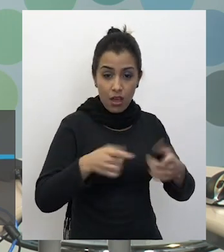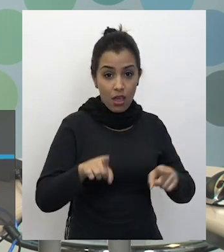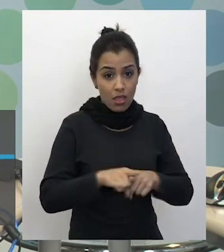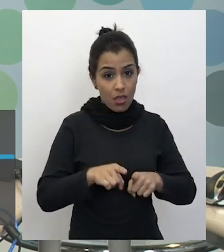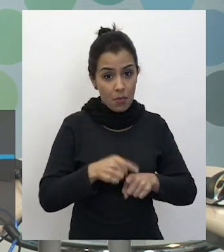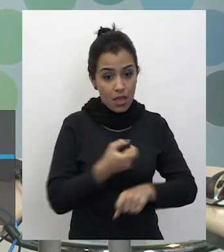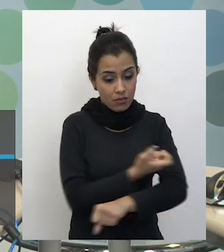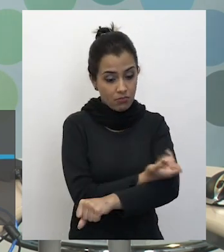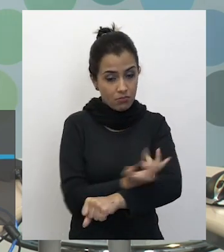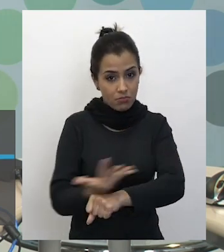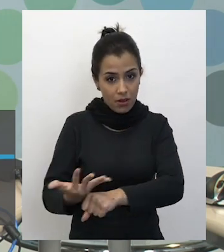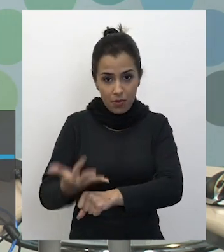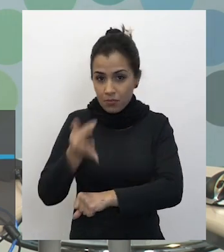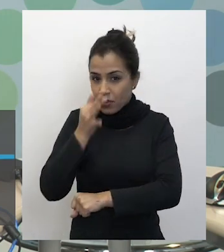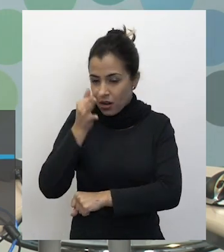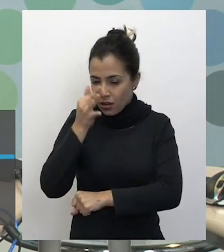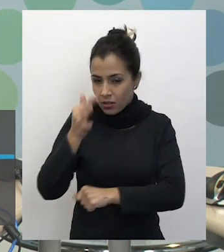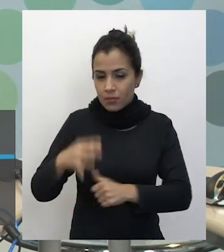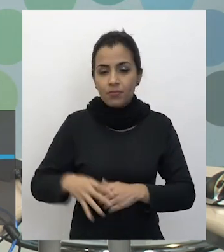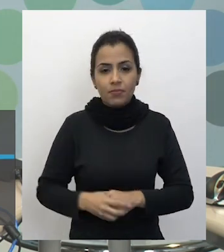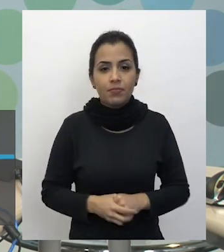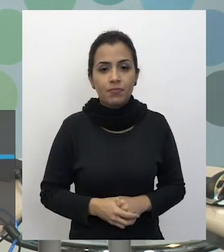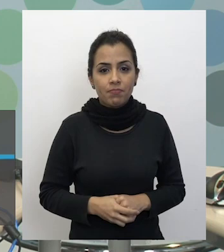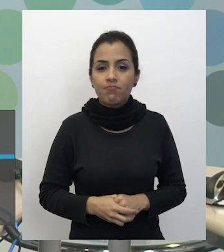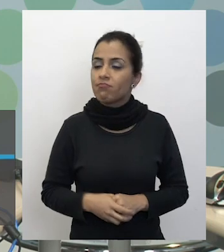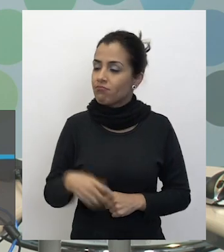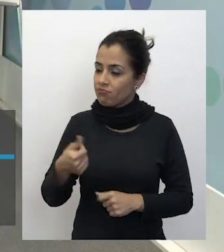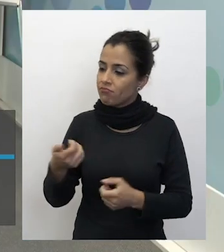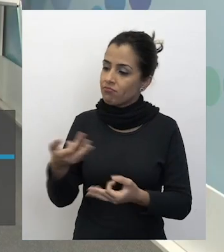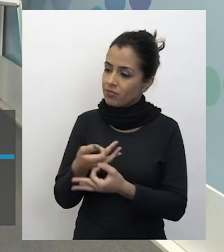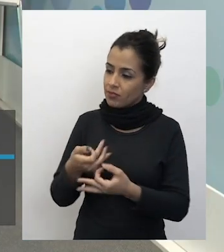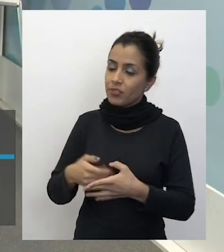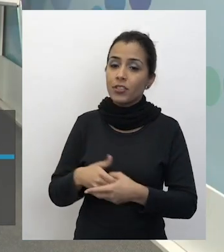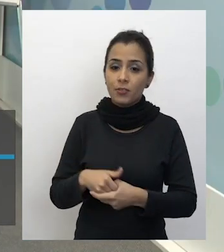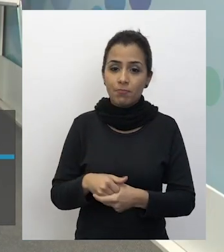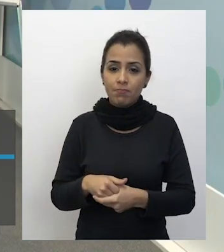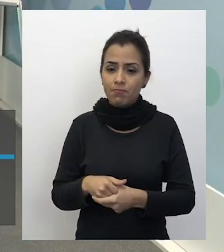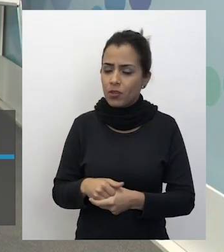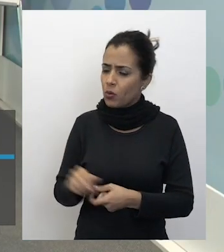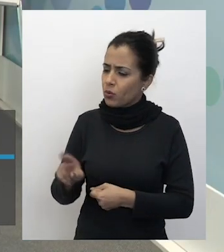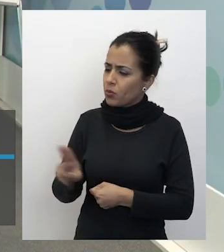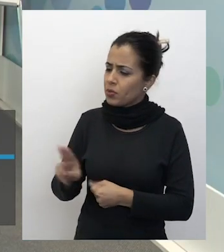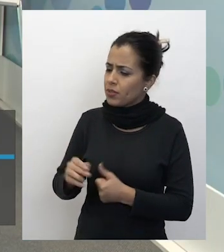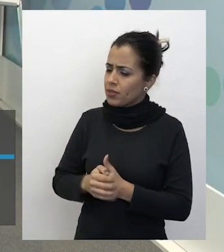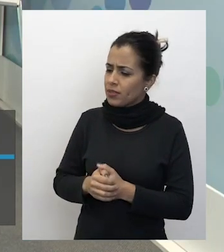plantas. Perfeito. Muito Que bem. tal? Então, como que é o nome dele?